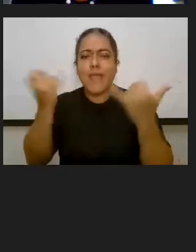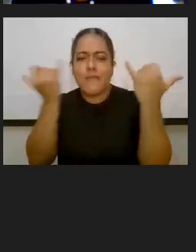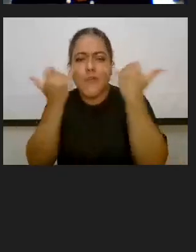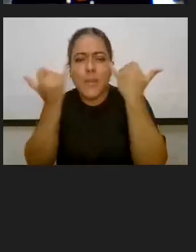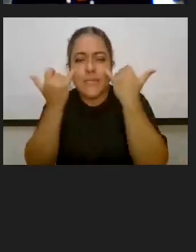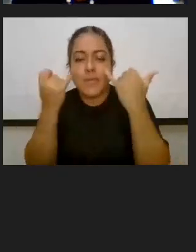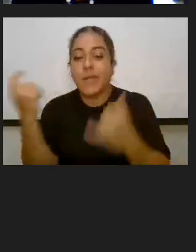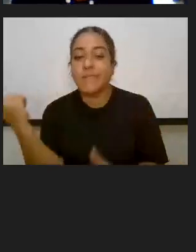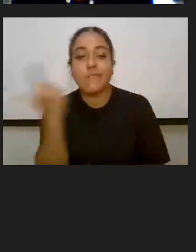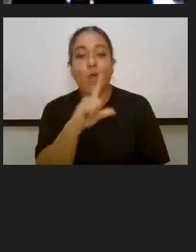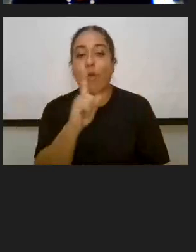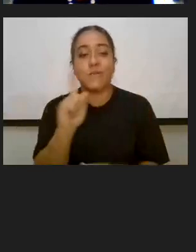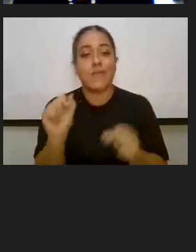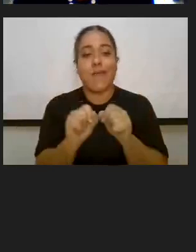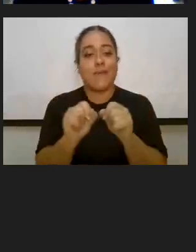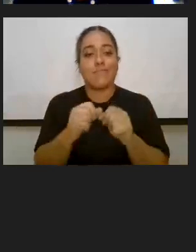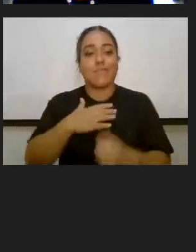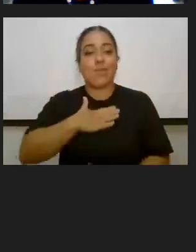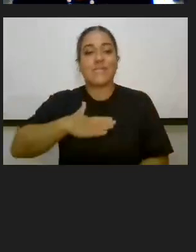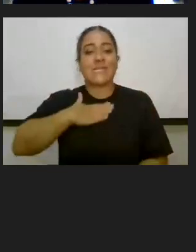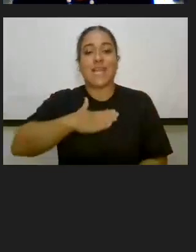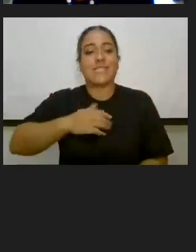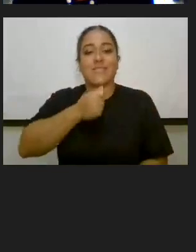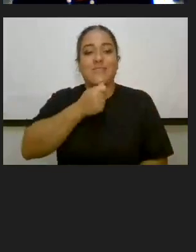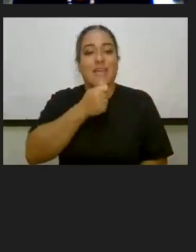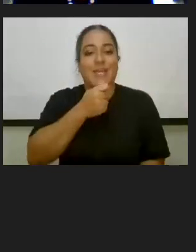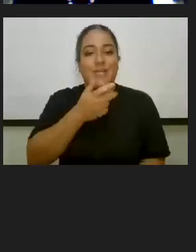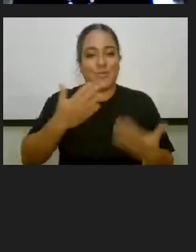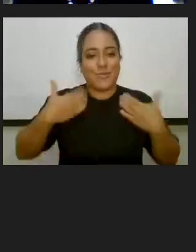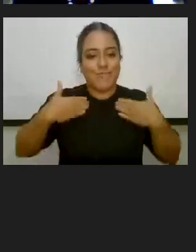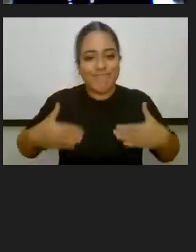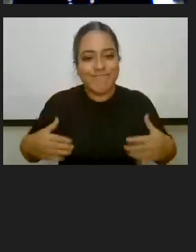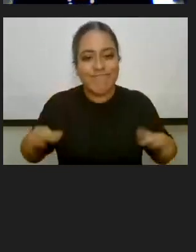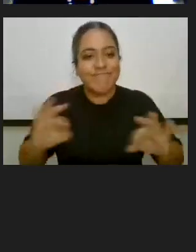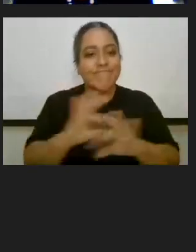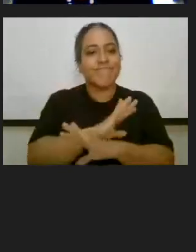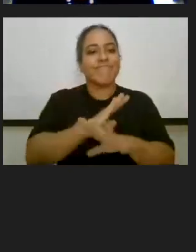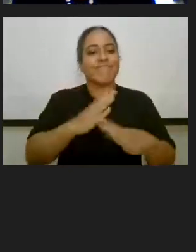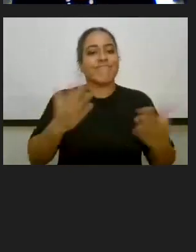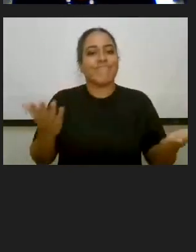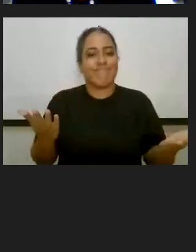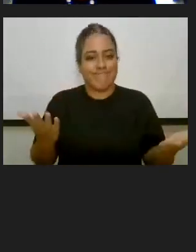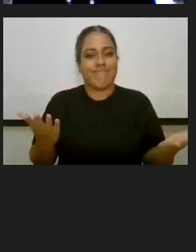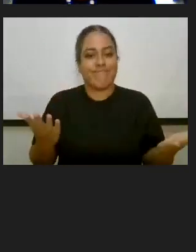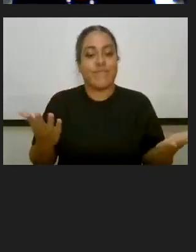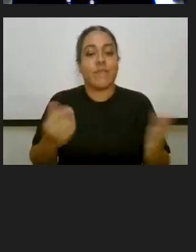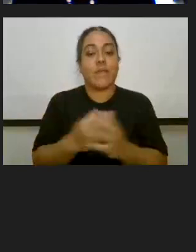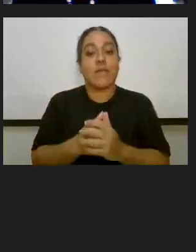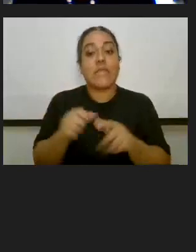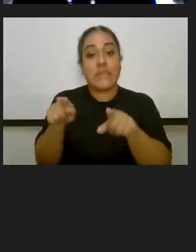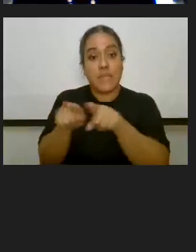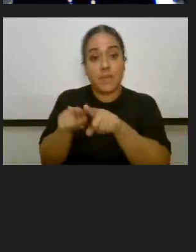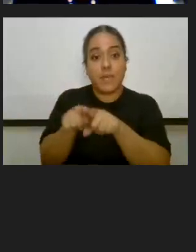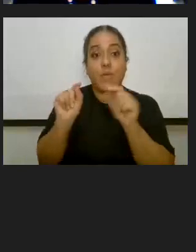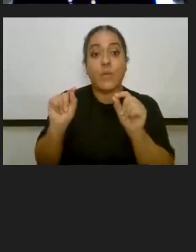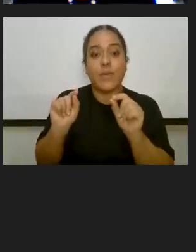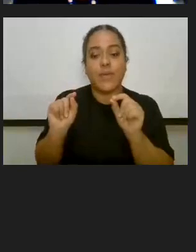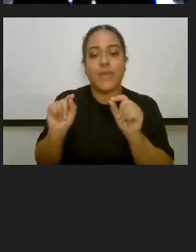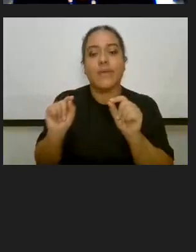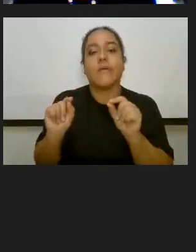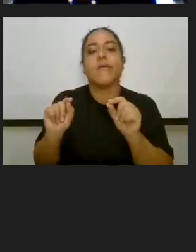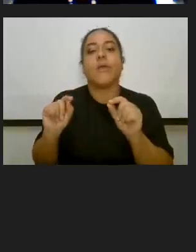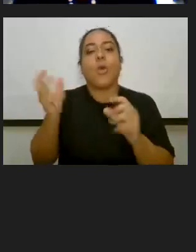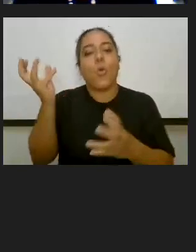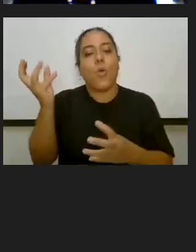estão satisfeitos com o condicionamento, com a atividade física deles. Assim como com a qualidade do